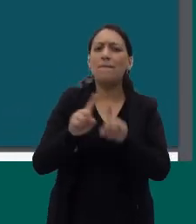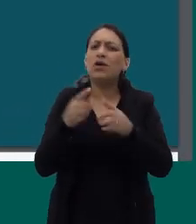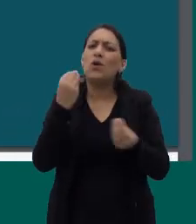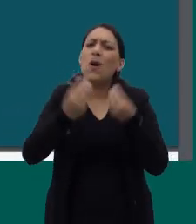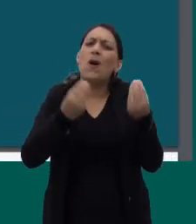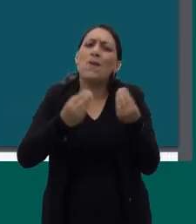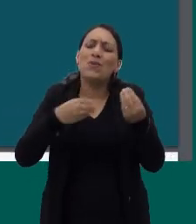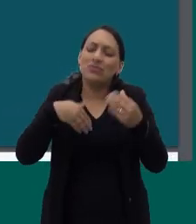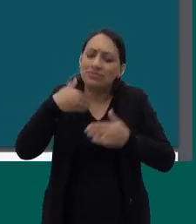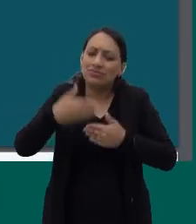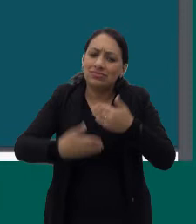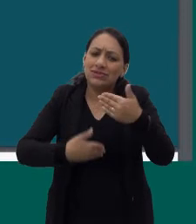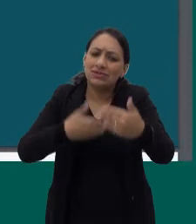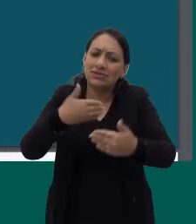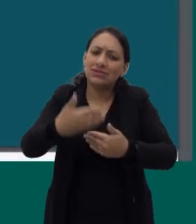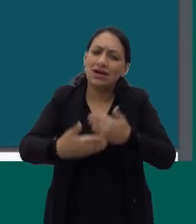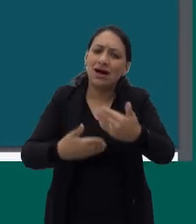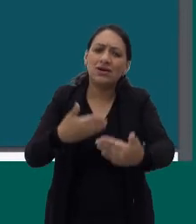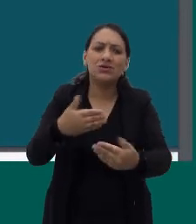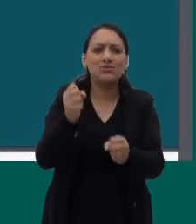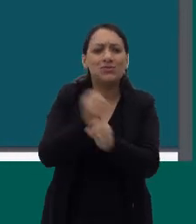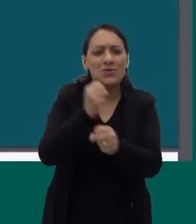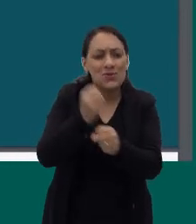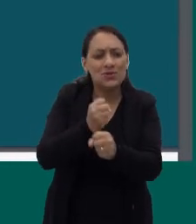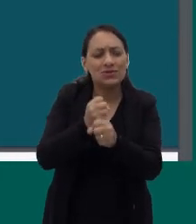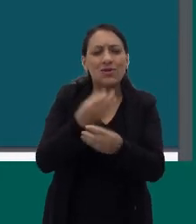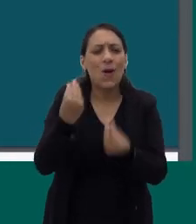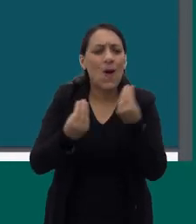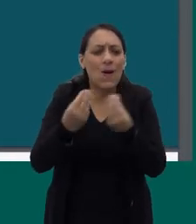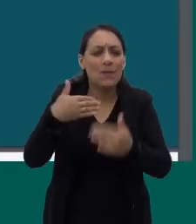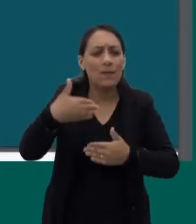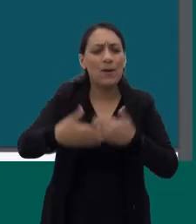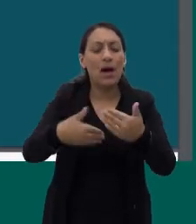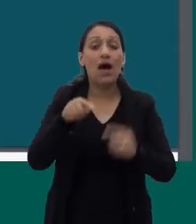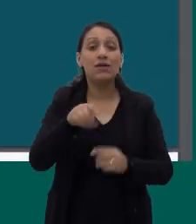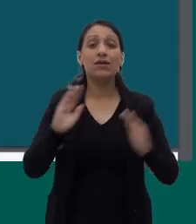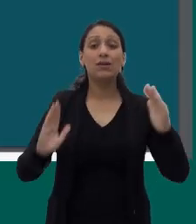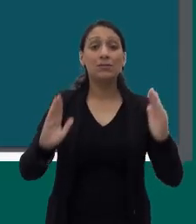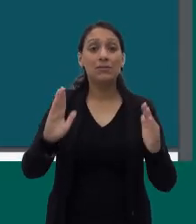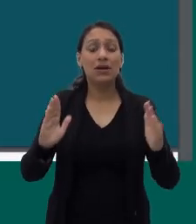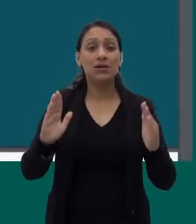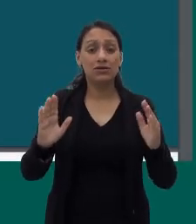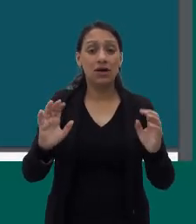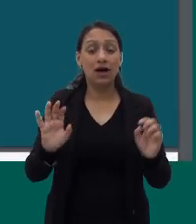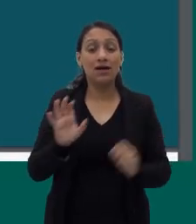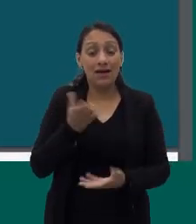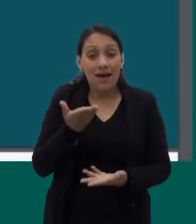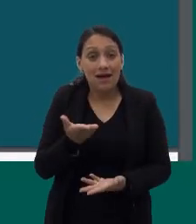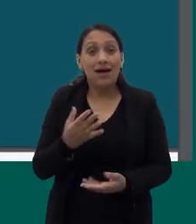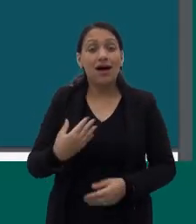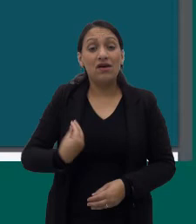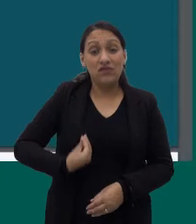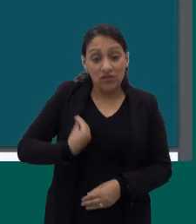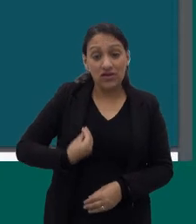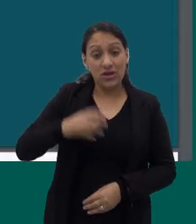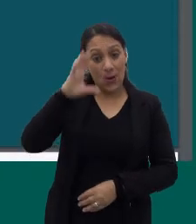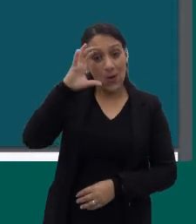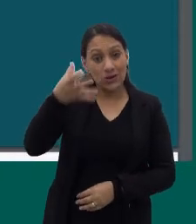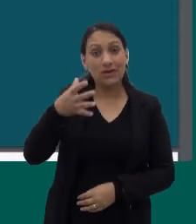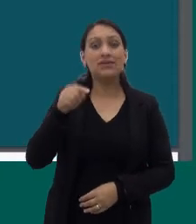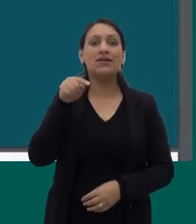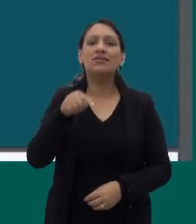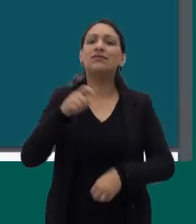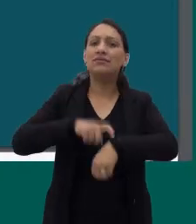Tem toda uma criação, uma construção. E é nesse período, é nisso que ocorre a vida. É na criação, é nesse